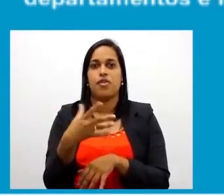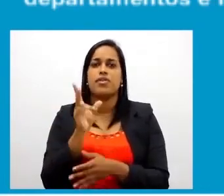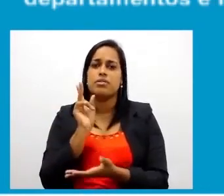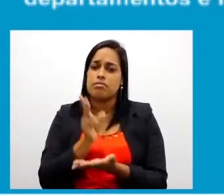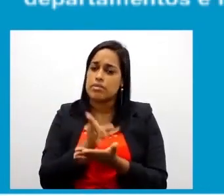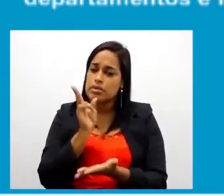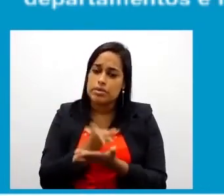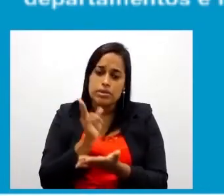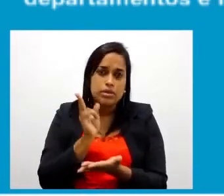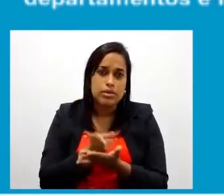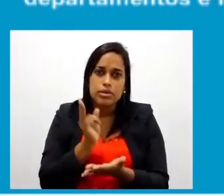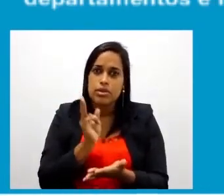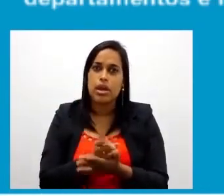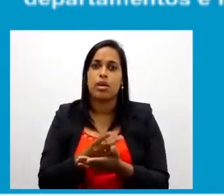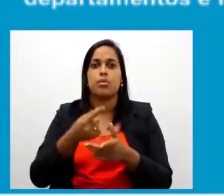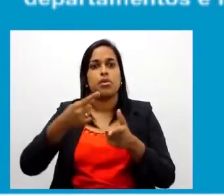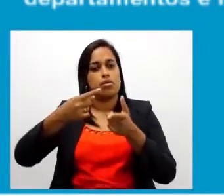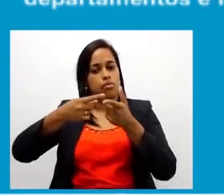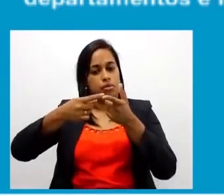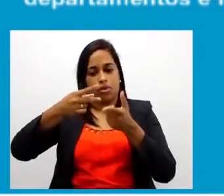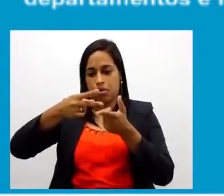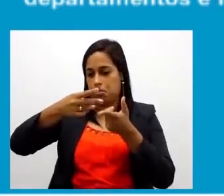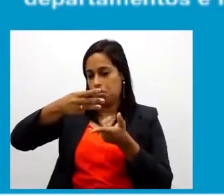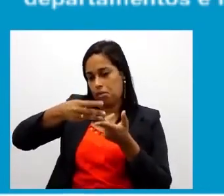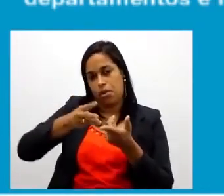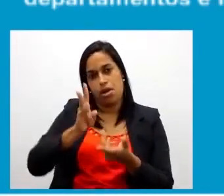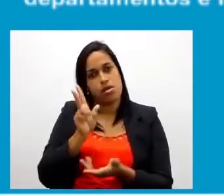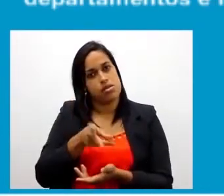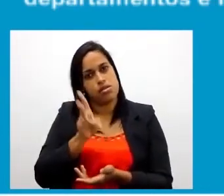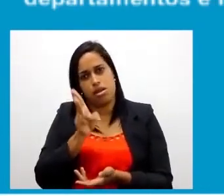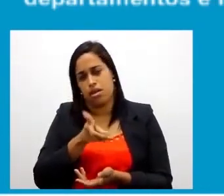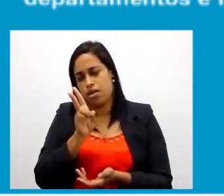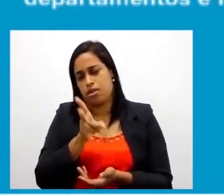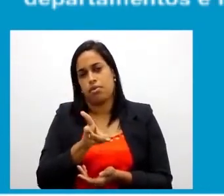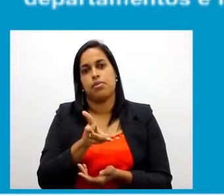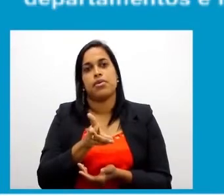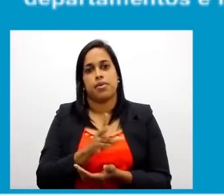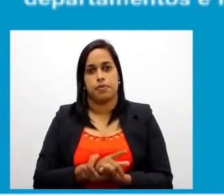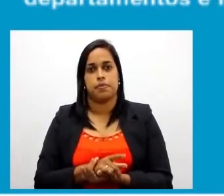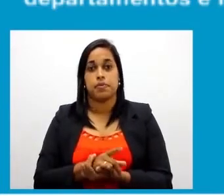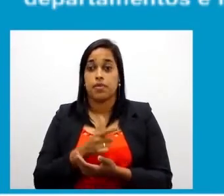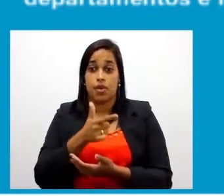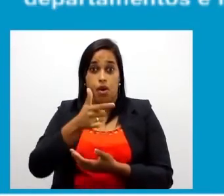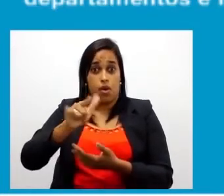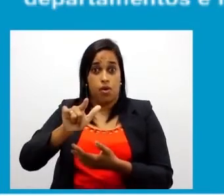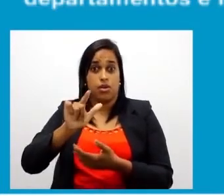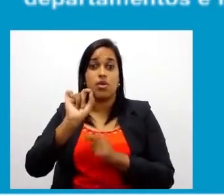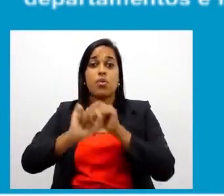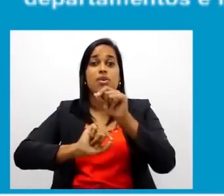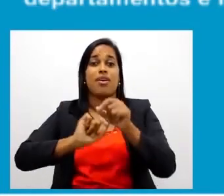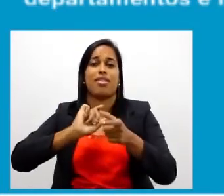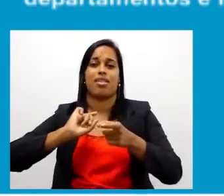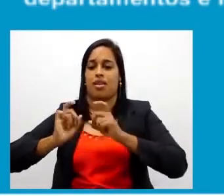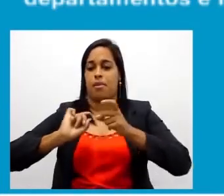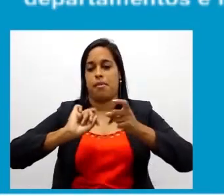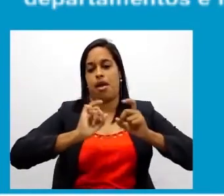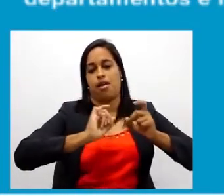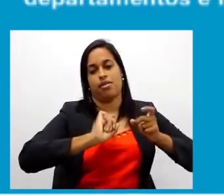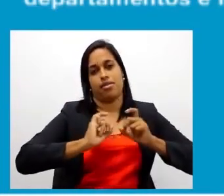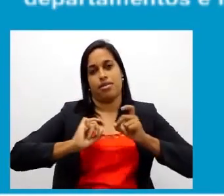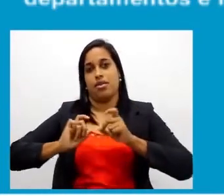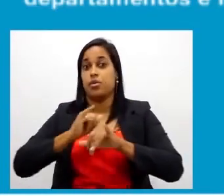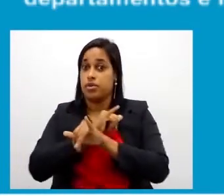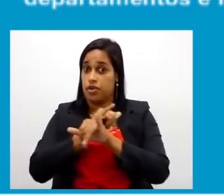um para o outro, do outro para o terceiro e assim por diante. Além disso, outra função importante é promover o debate. Quando